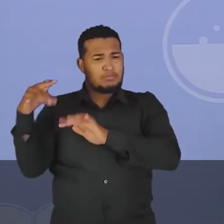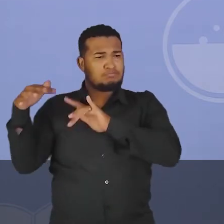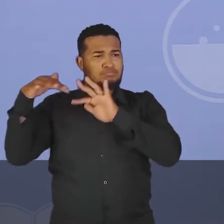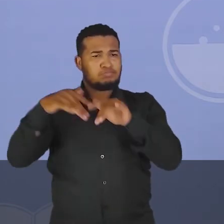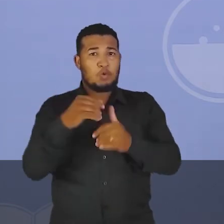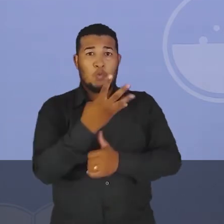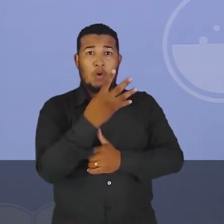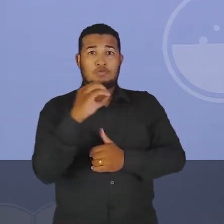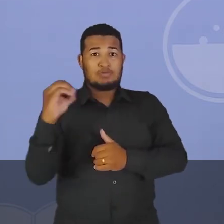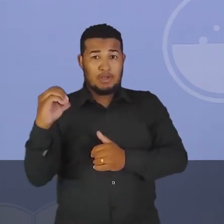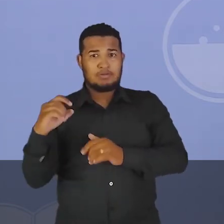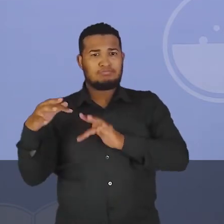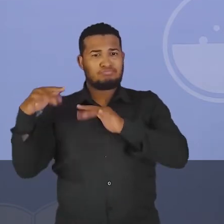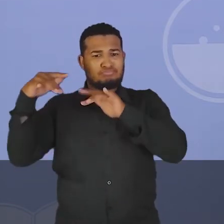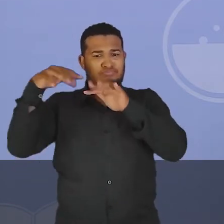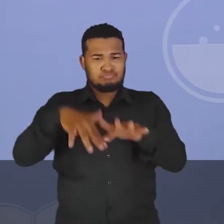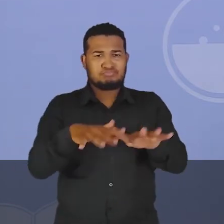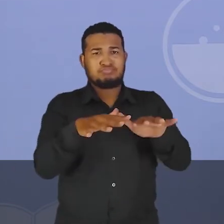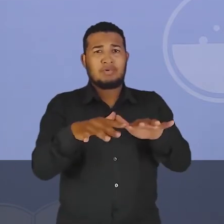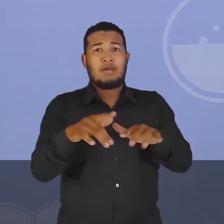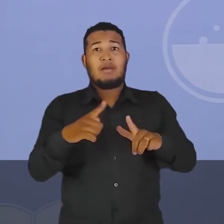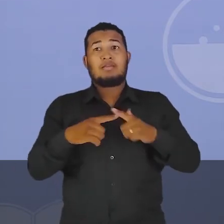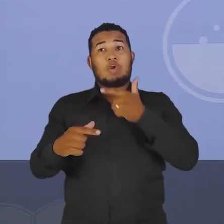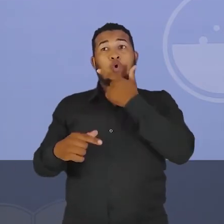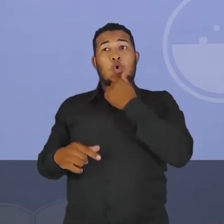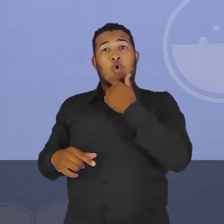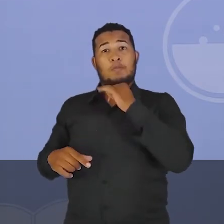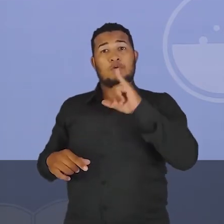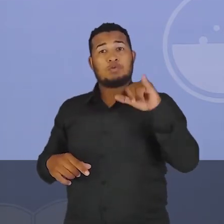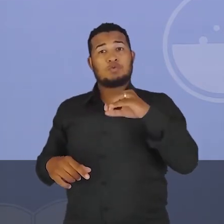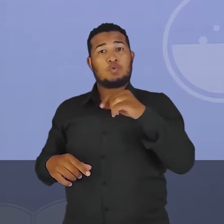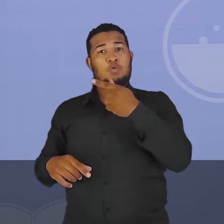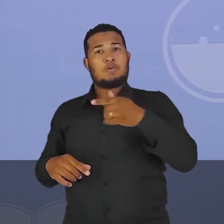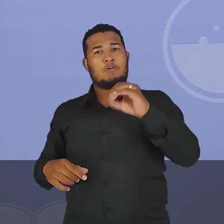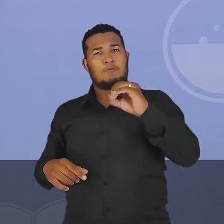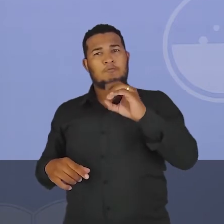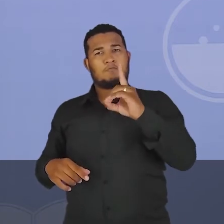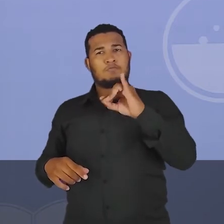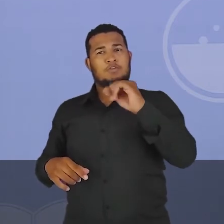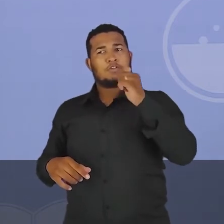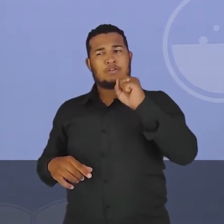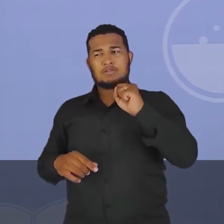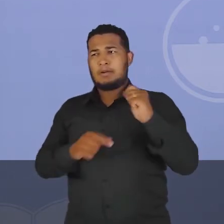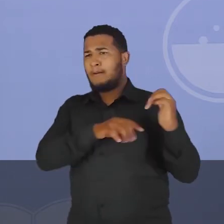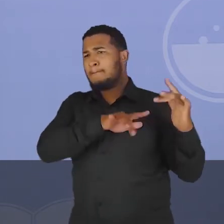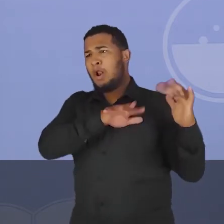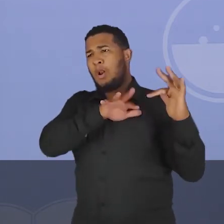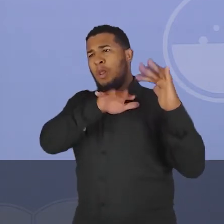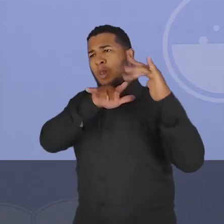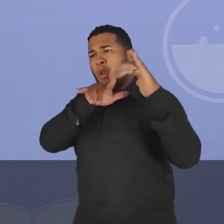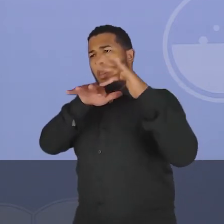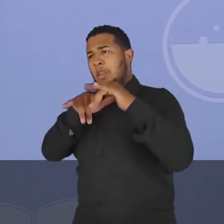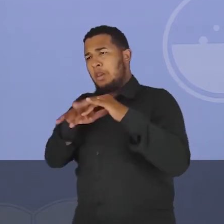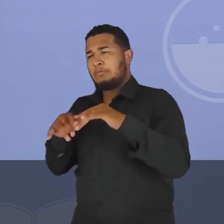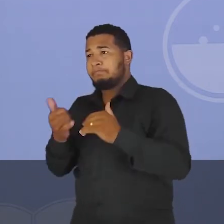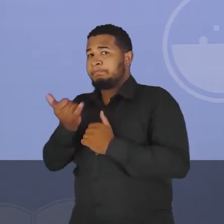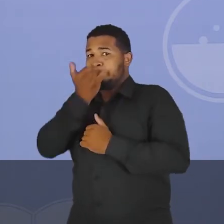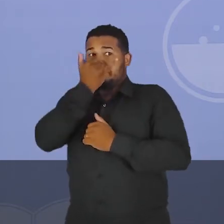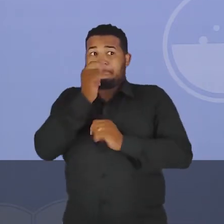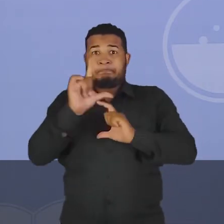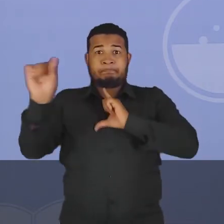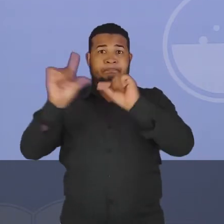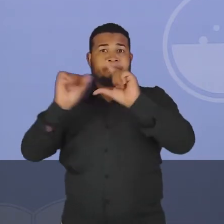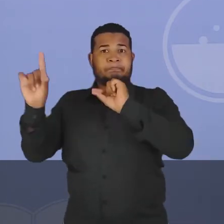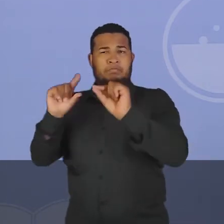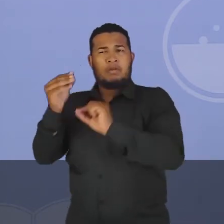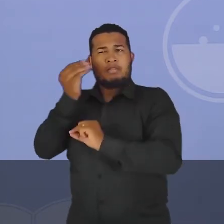tem aí o capitão-mor João Dias Guedes, e aí eles conseguem conter, e eles não se firmam em Vitória. Tentam